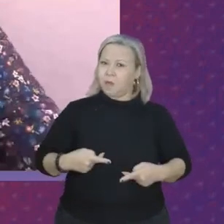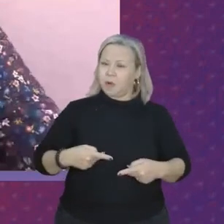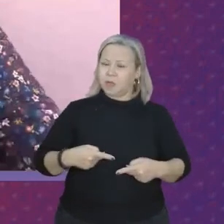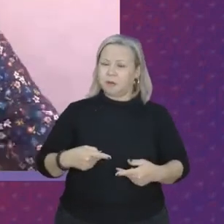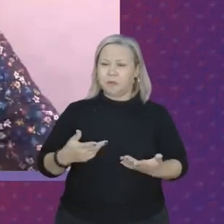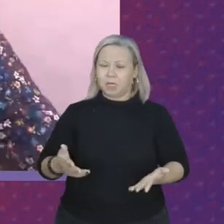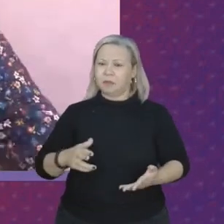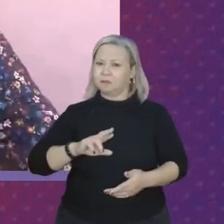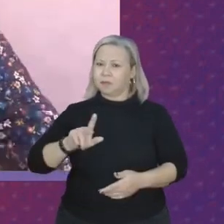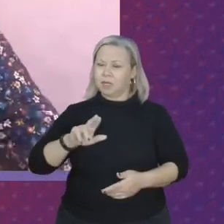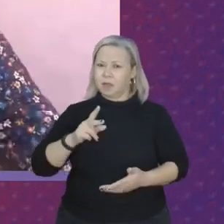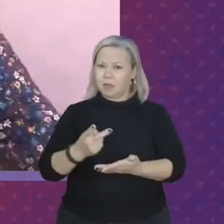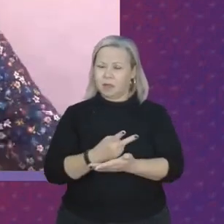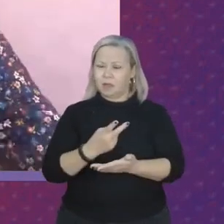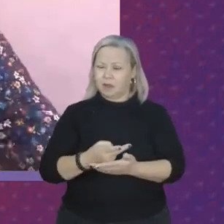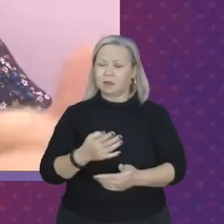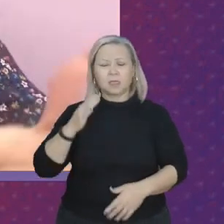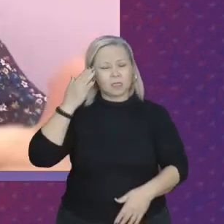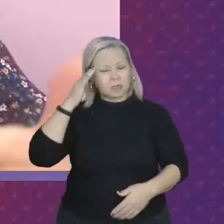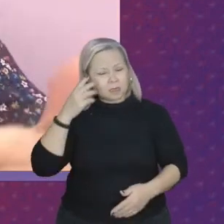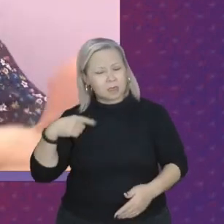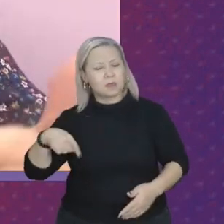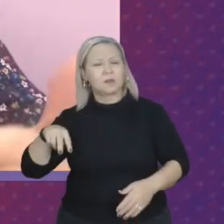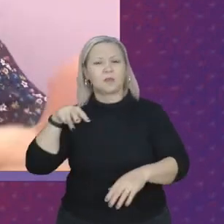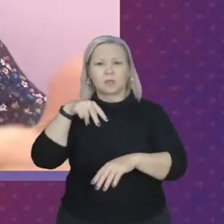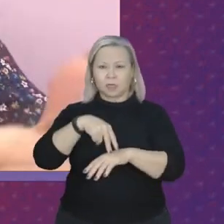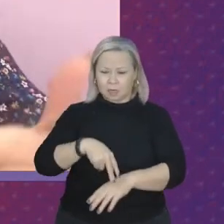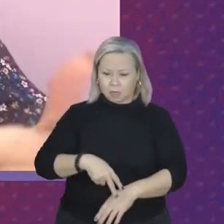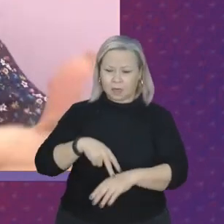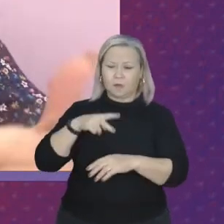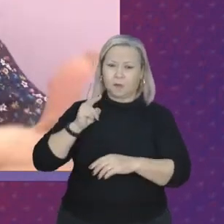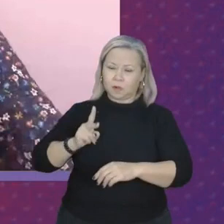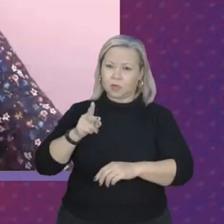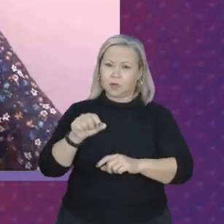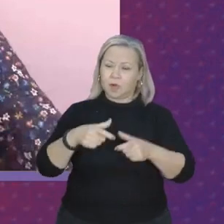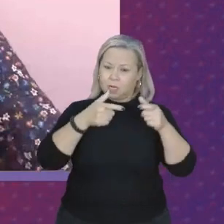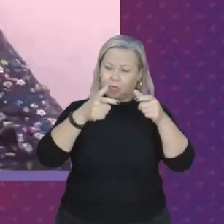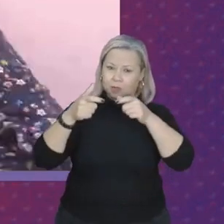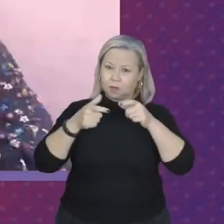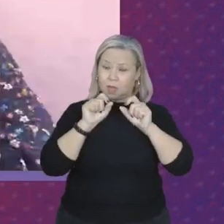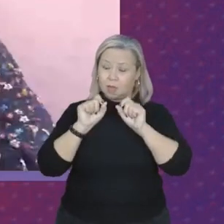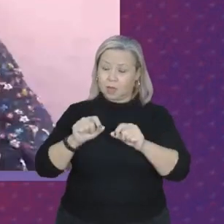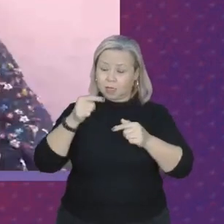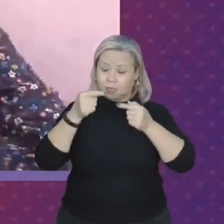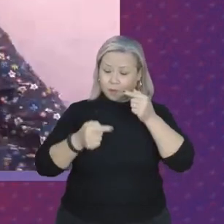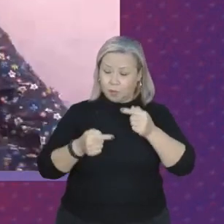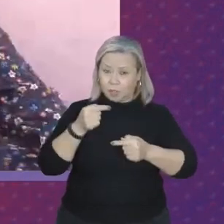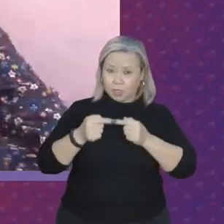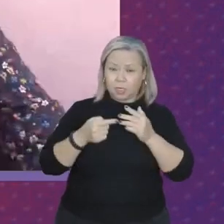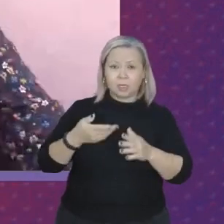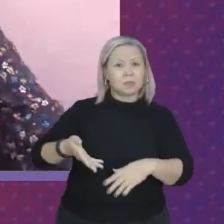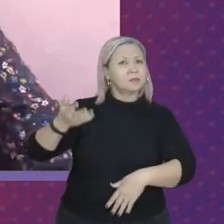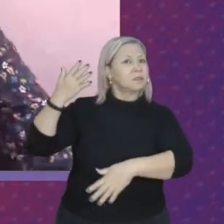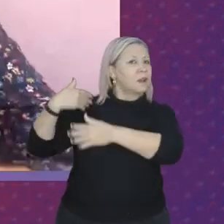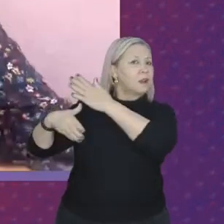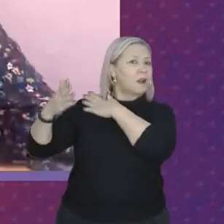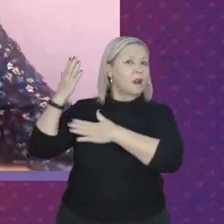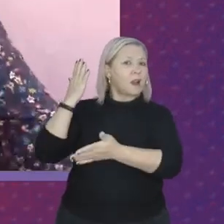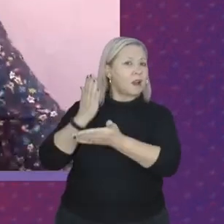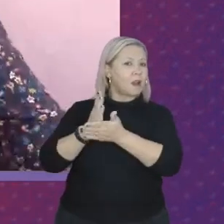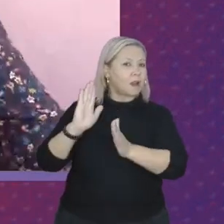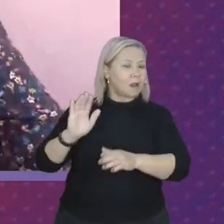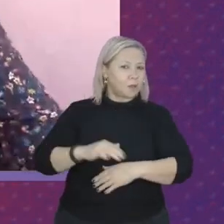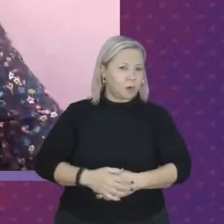entendam que nós chegamos, vamos continuar, temos esses espaços e que essa política ficou para trás e a gente não